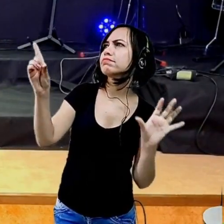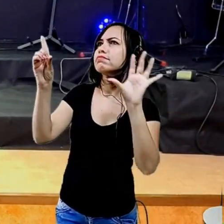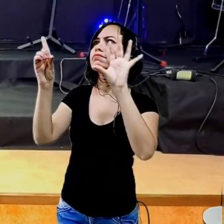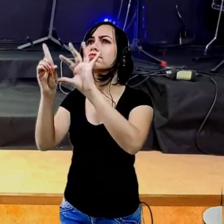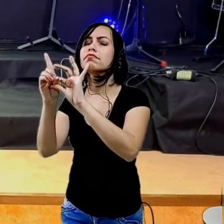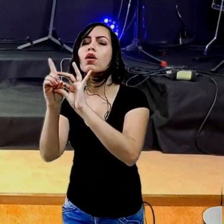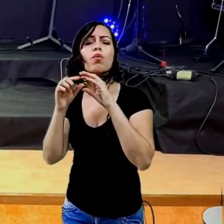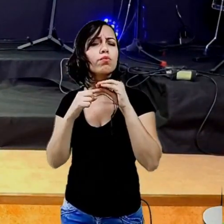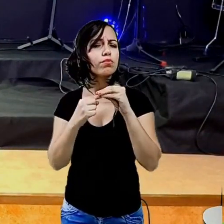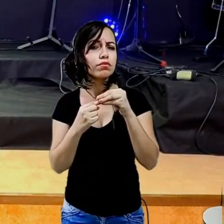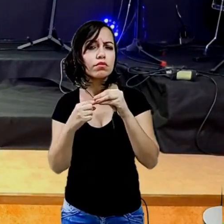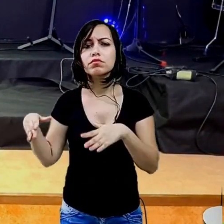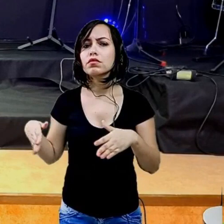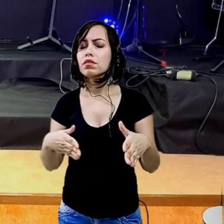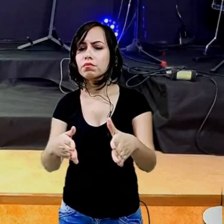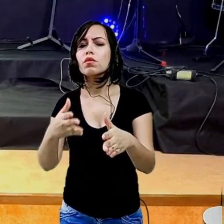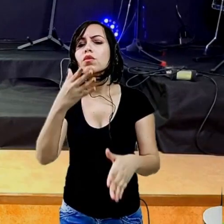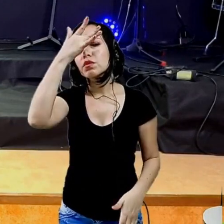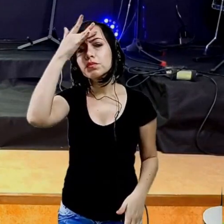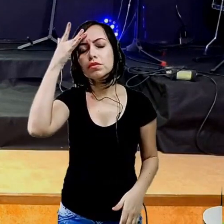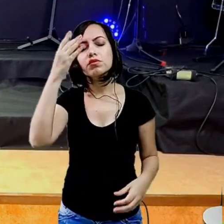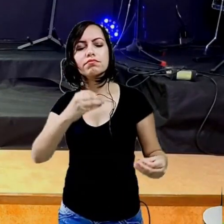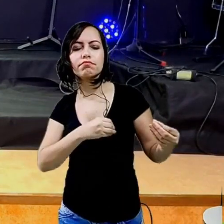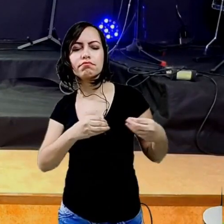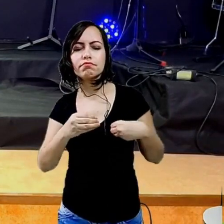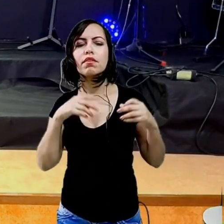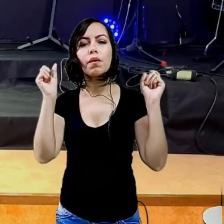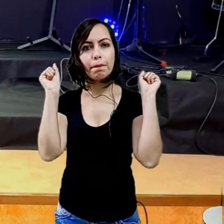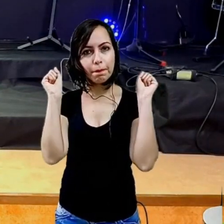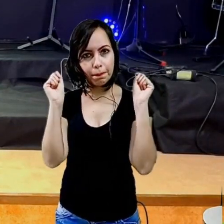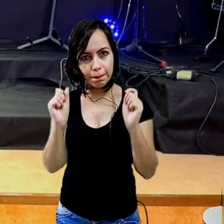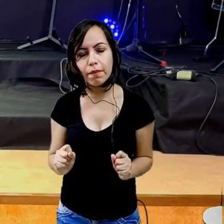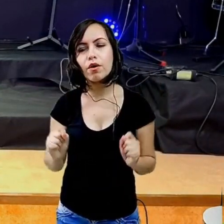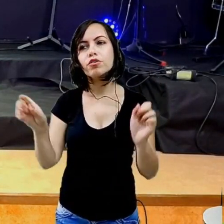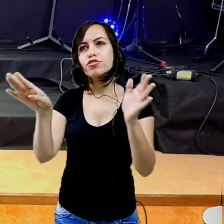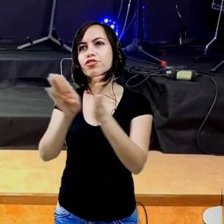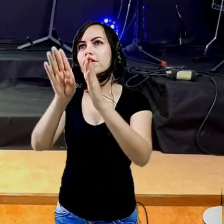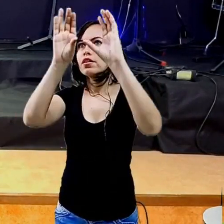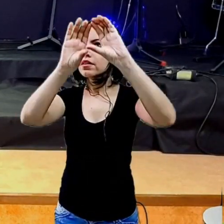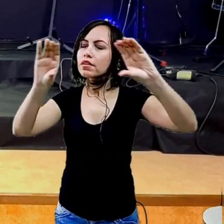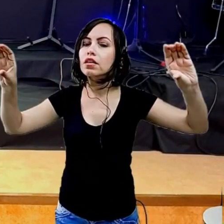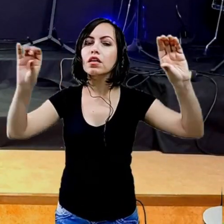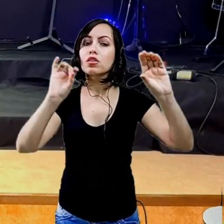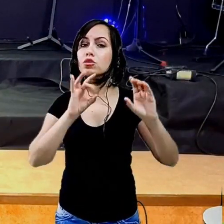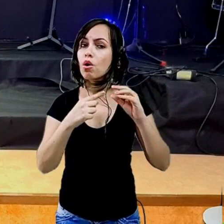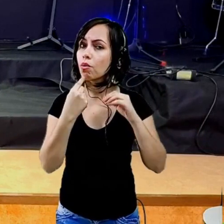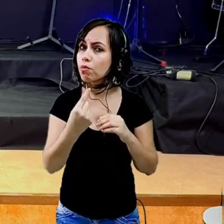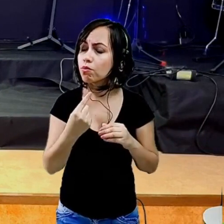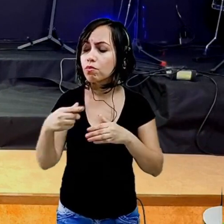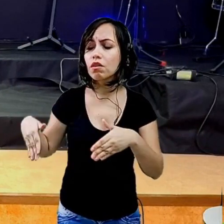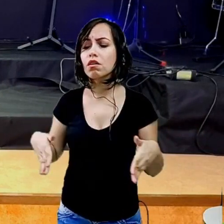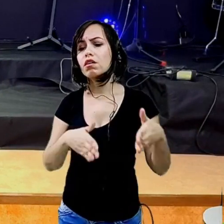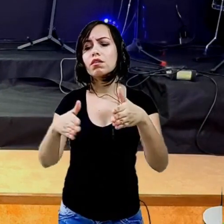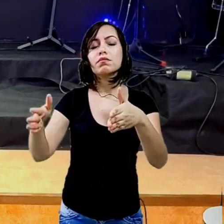há um caminho que o homem pecador pode chegar à eternidade. Só há um caminho, na visão